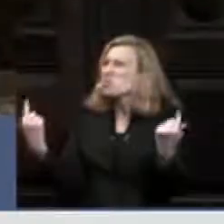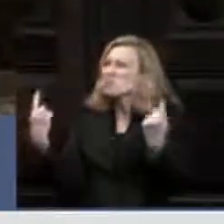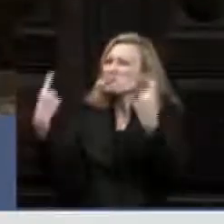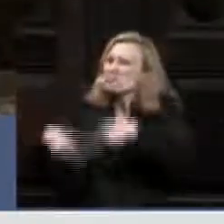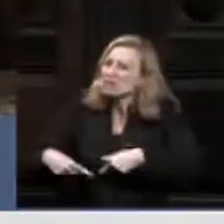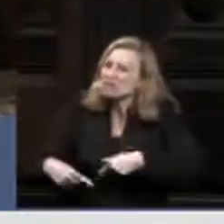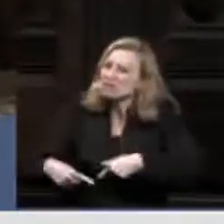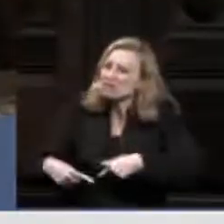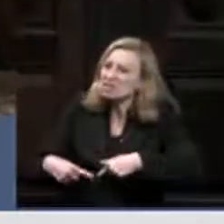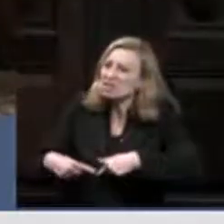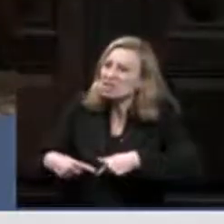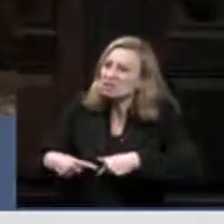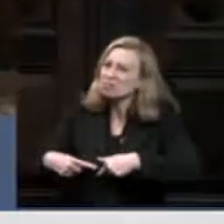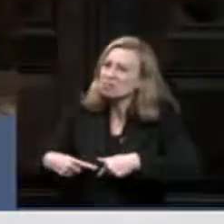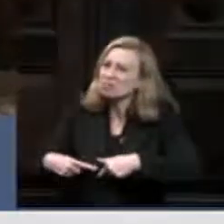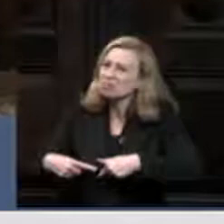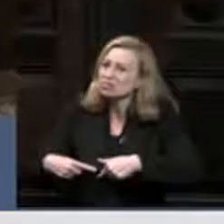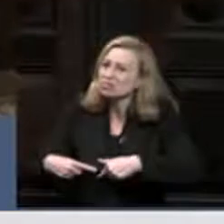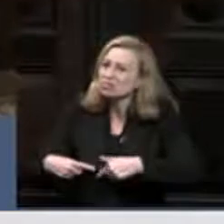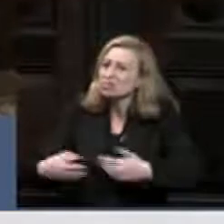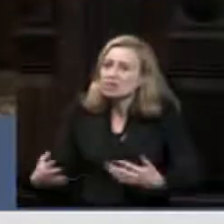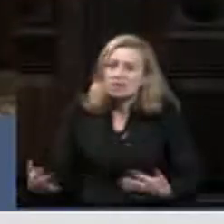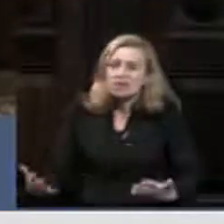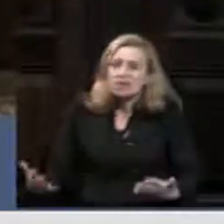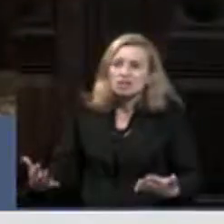competições absolutamente